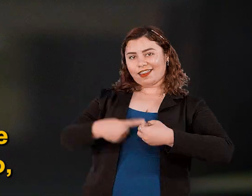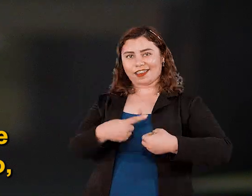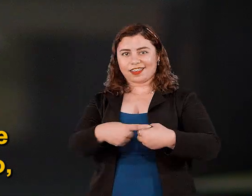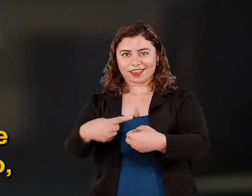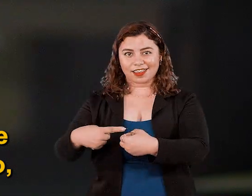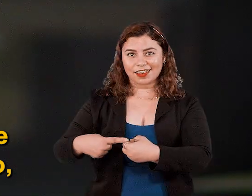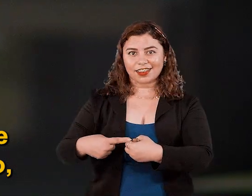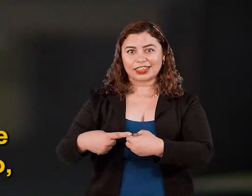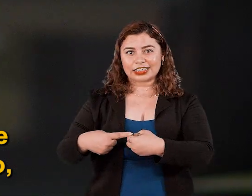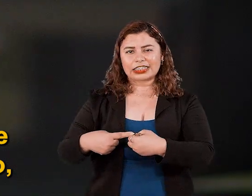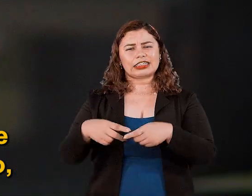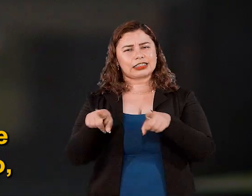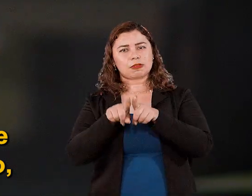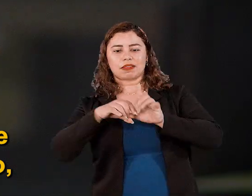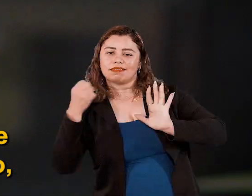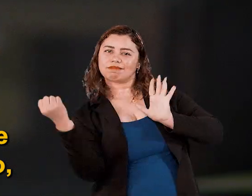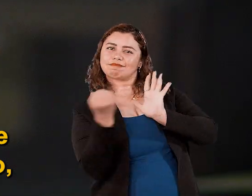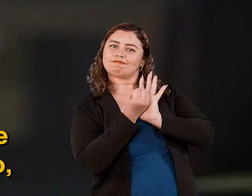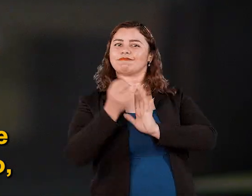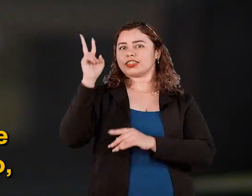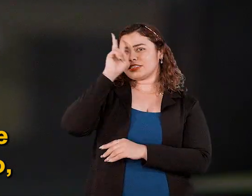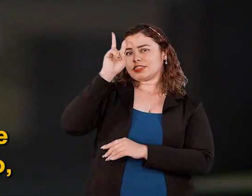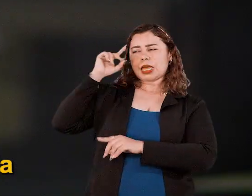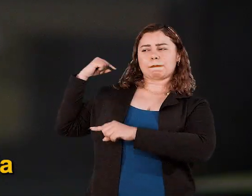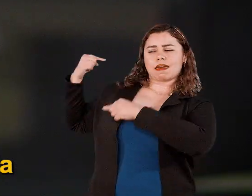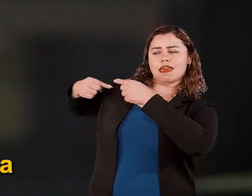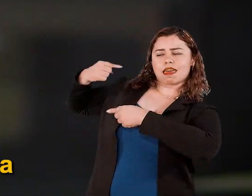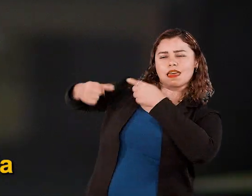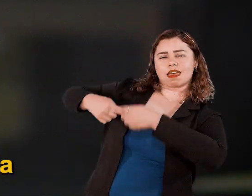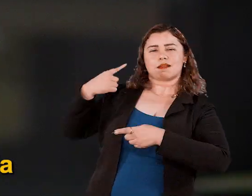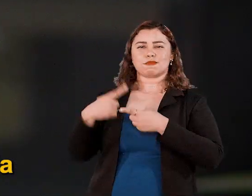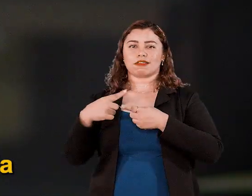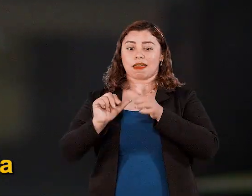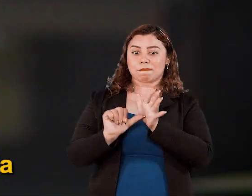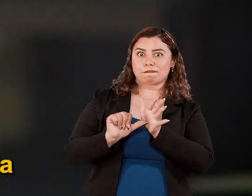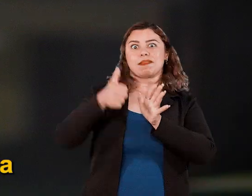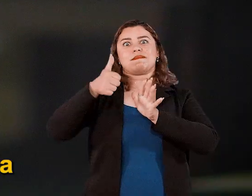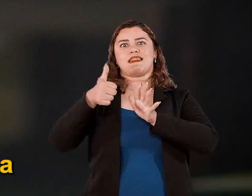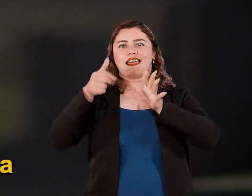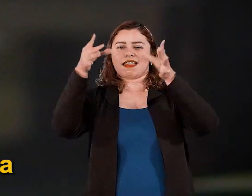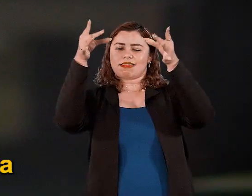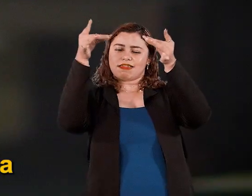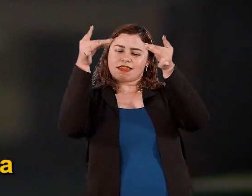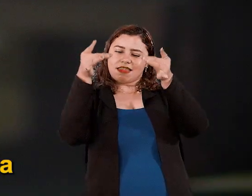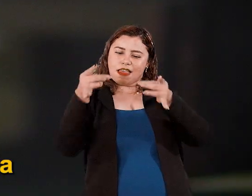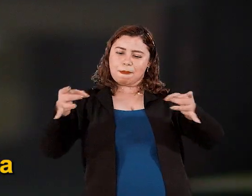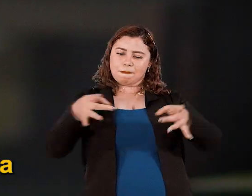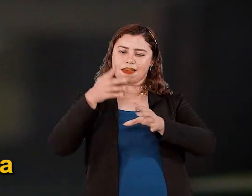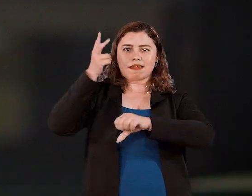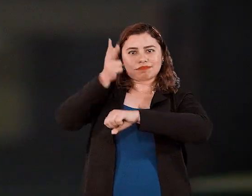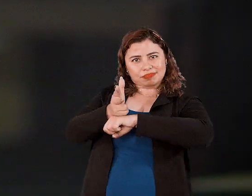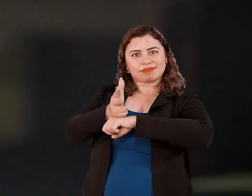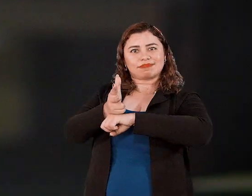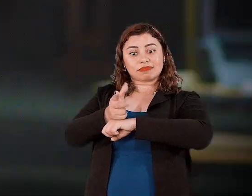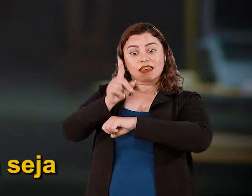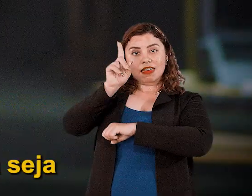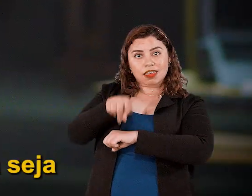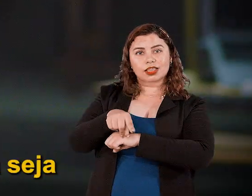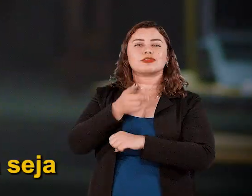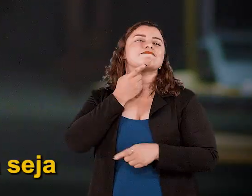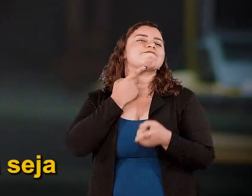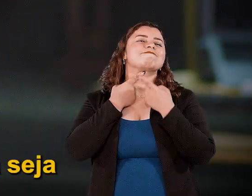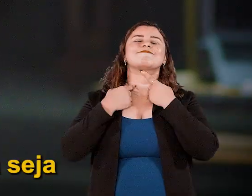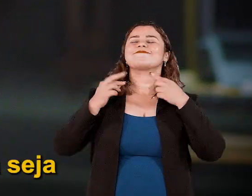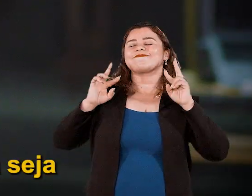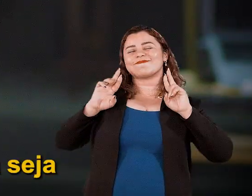nossa cidade e fazendo um registro histórico, porque é a primeira vez que ela é integralmente gravada. E com